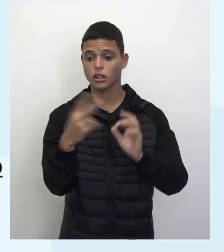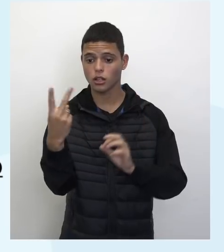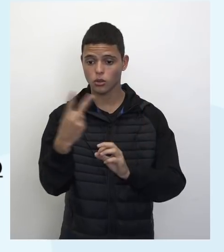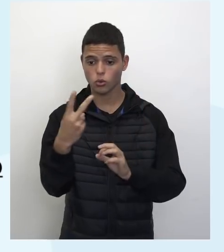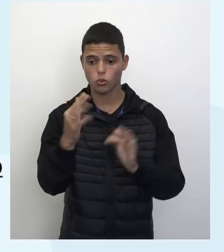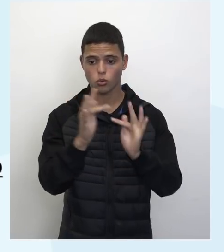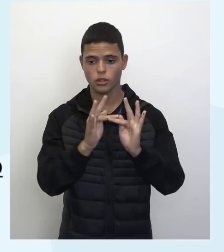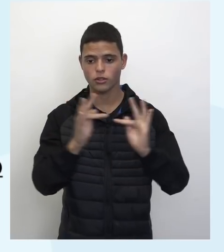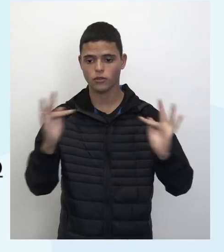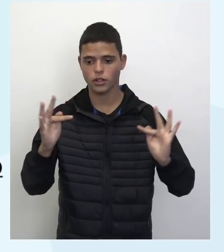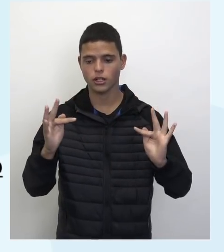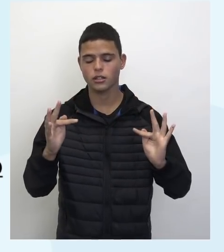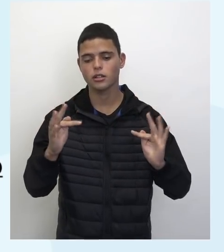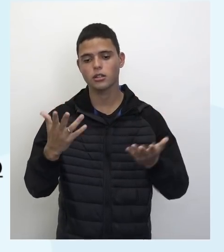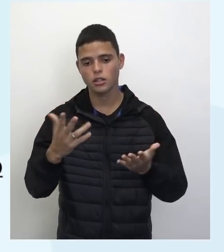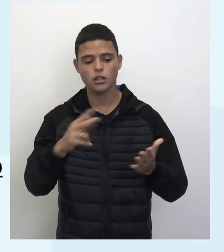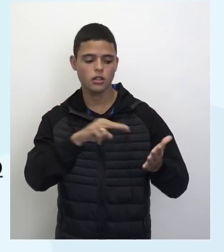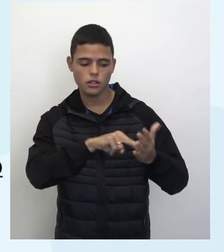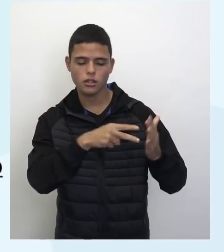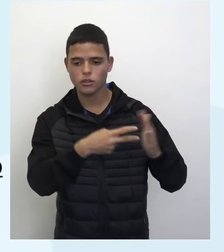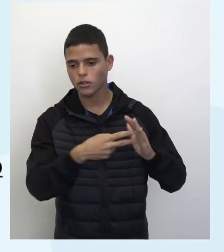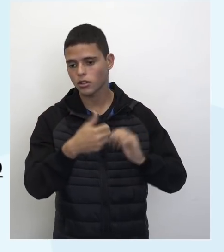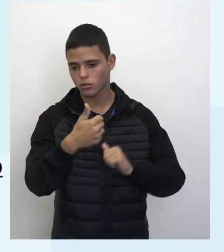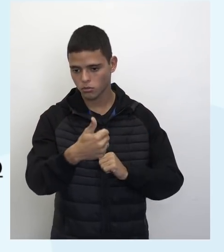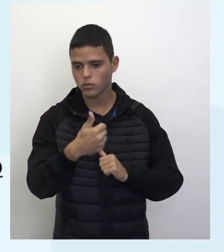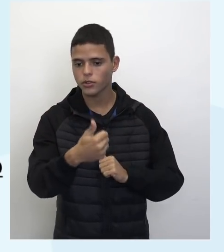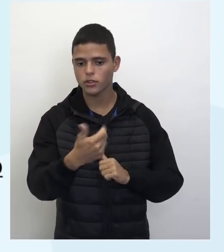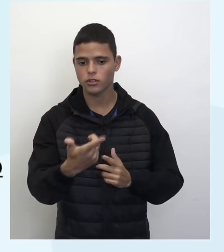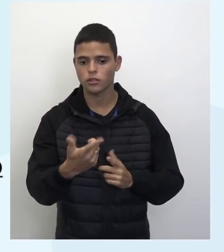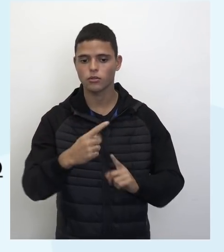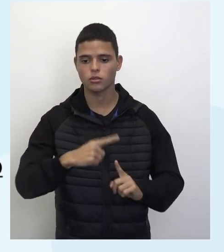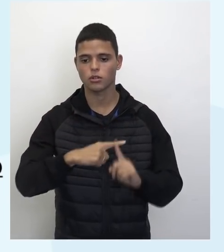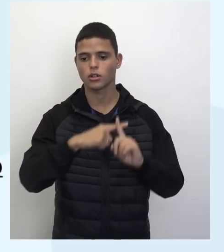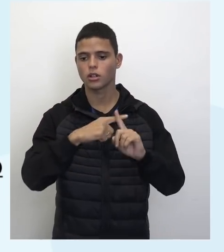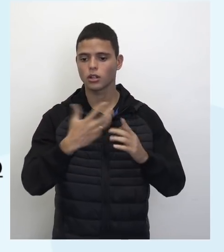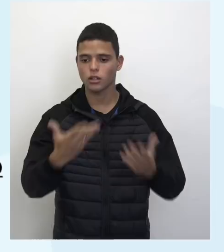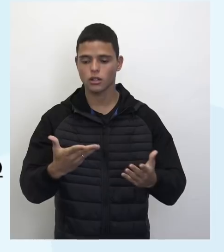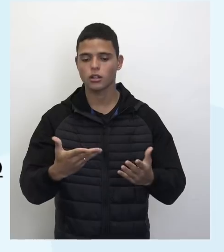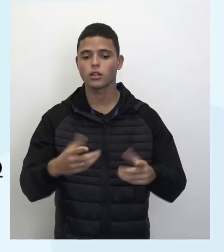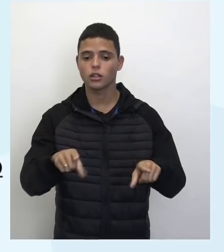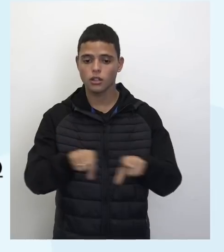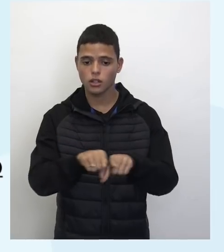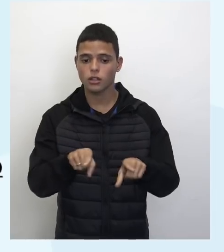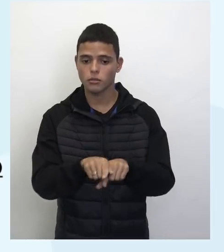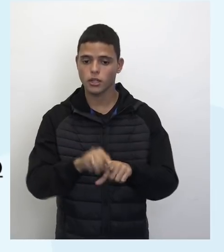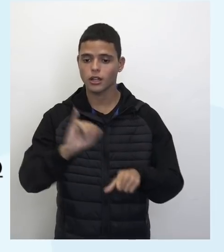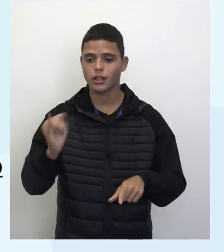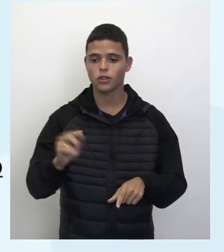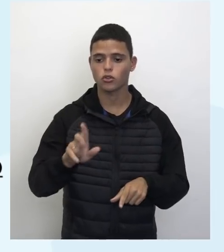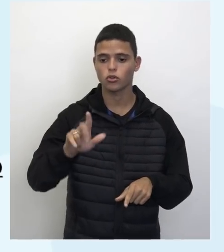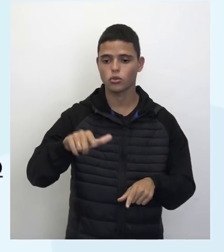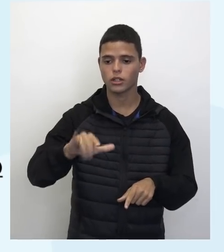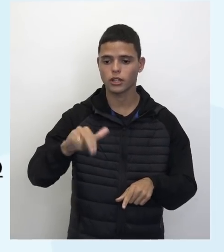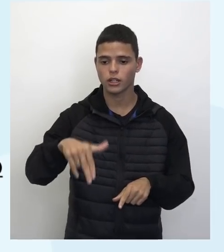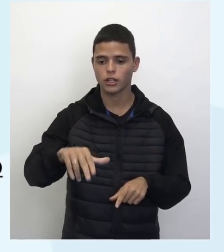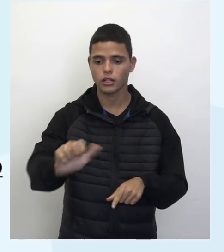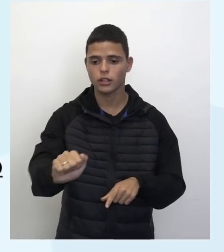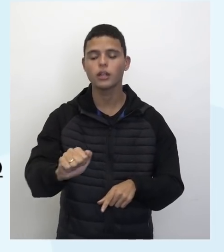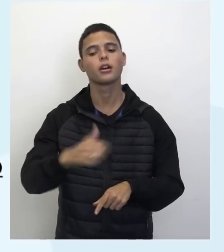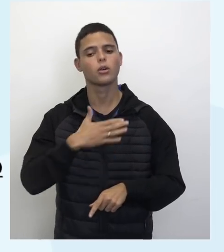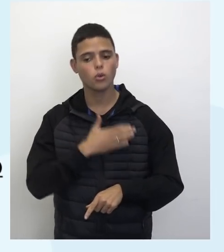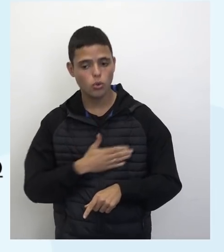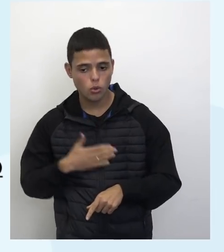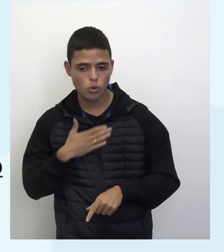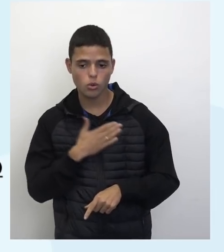têm um sentido positivo. Então, a Juliana gosta de futebol e vôlei, né? A gente soma mais uma coisa.